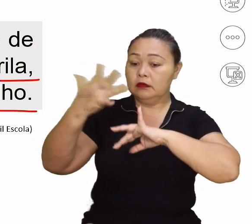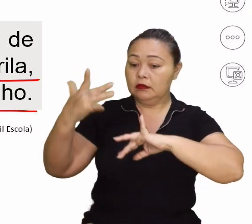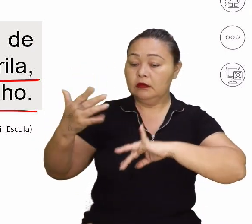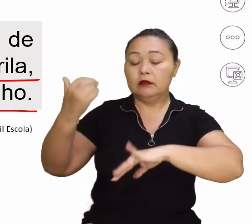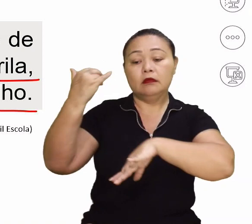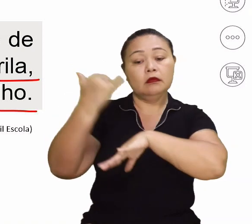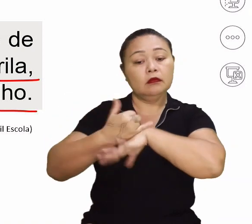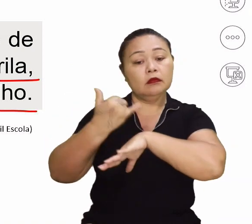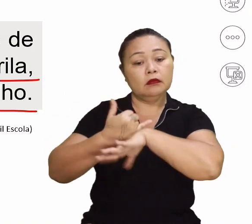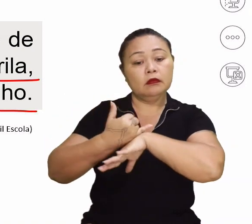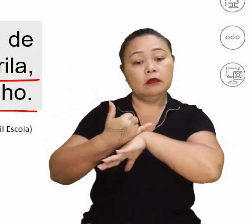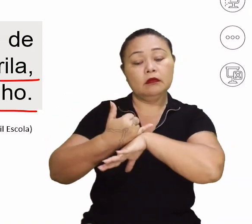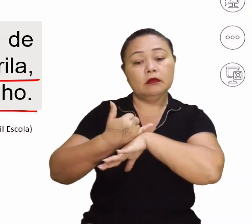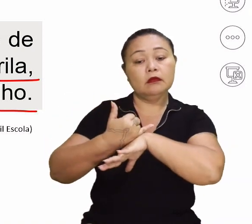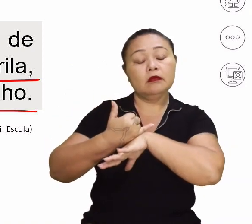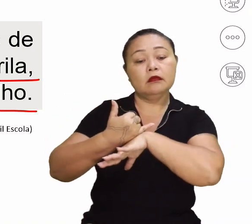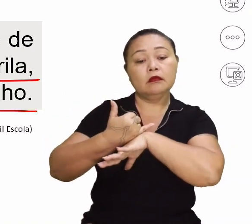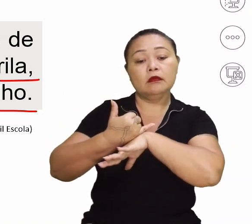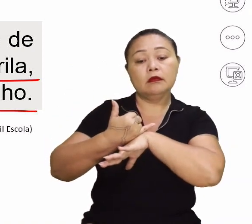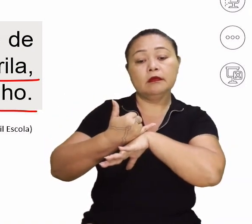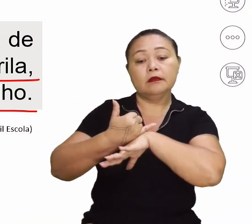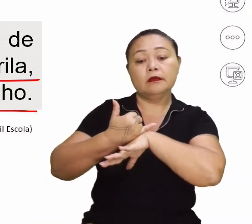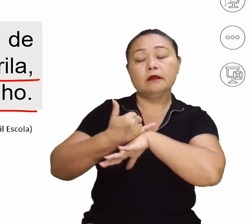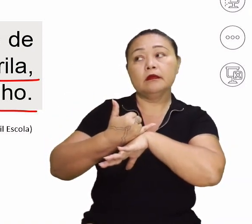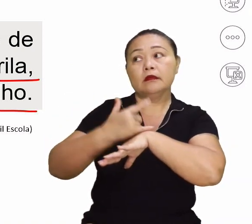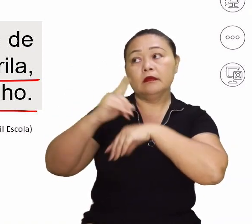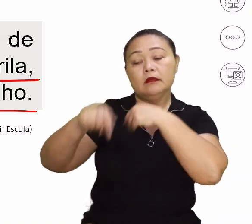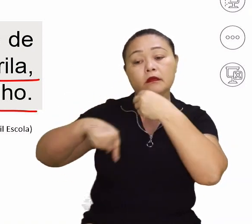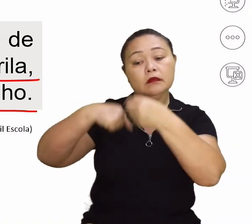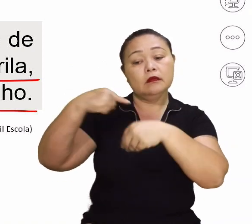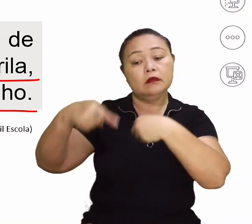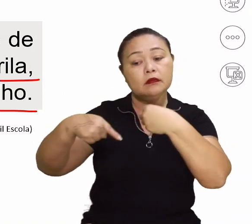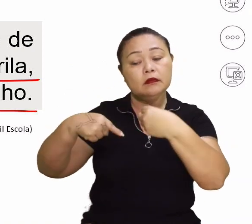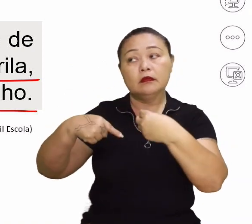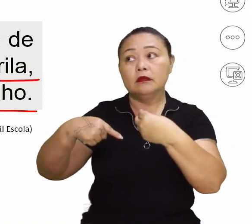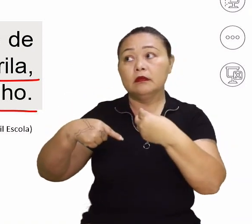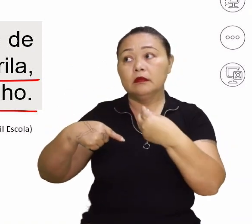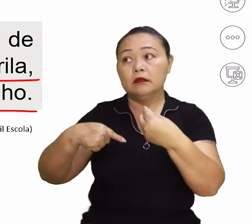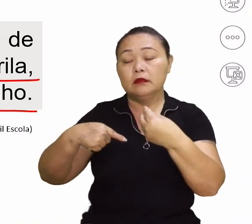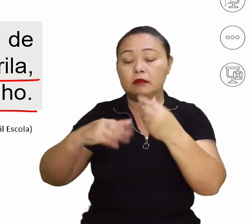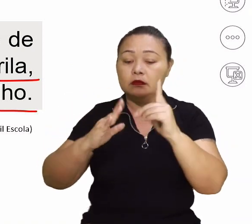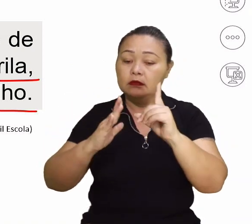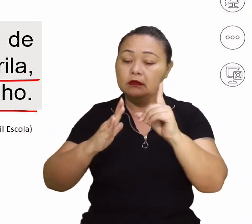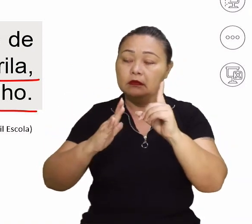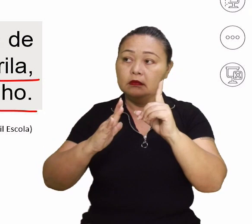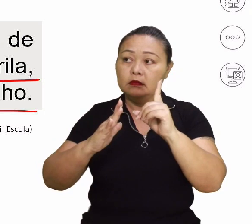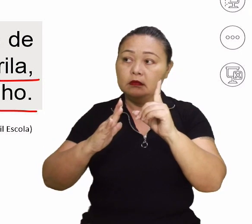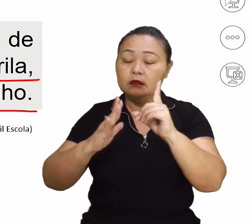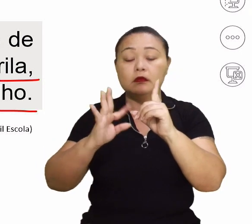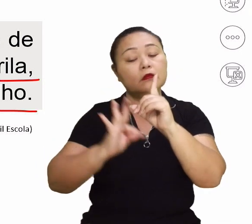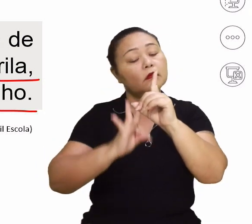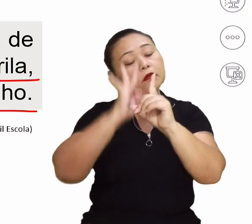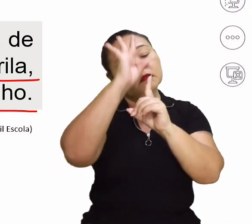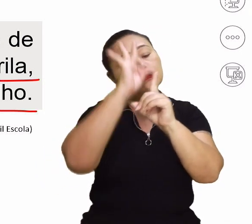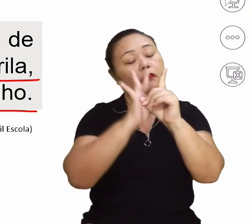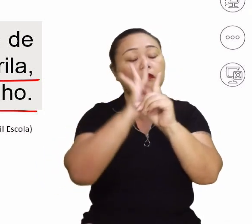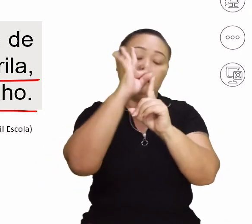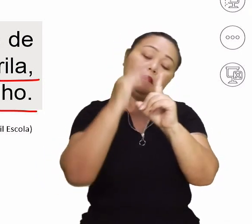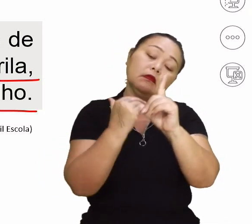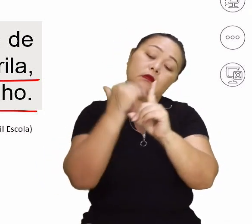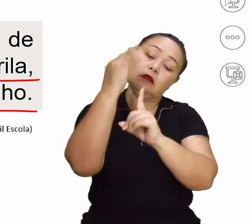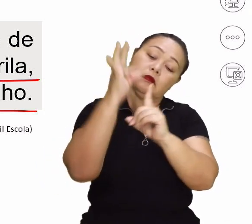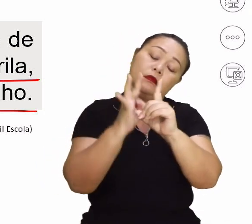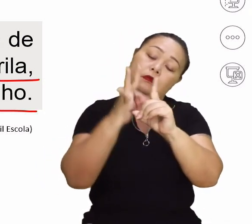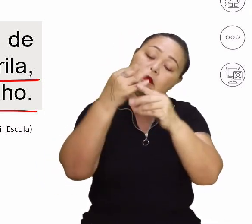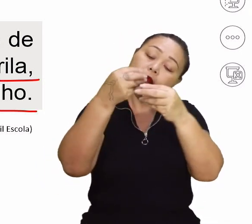metálicos são aqueles que, depois que colocado a uma alta temperatura,